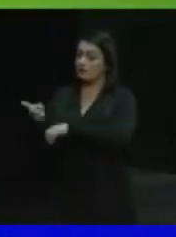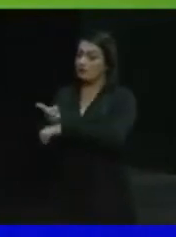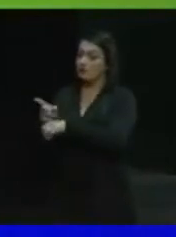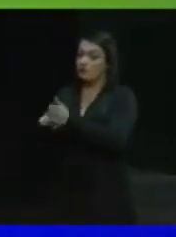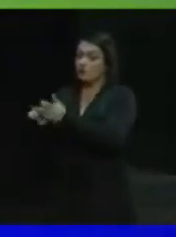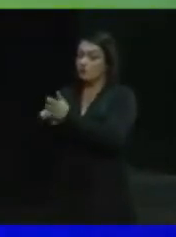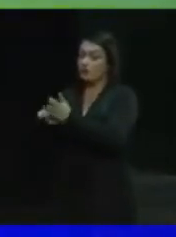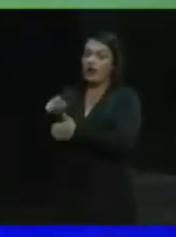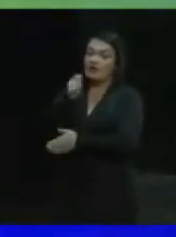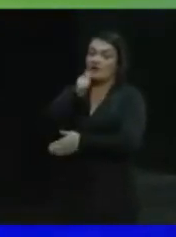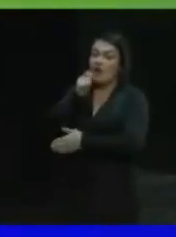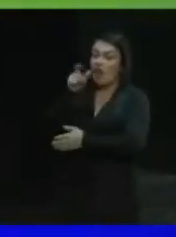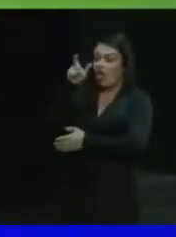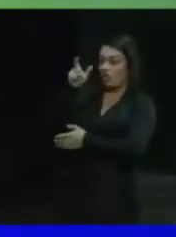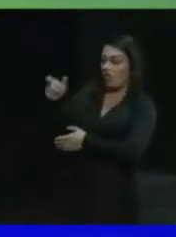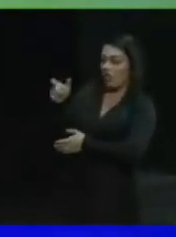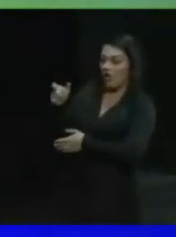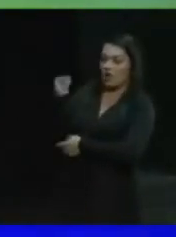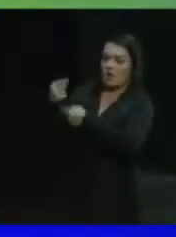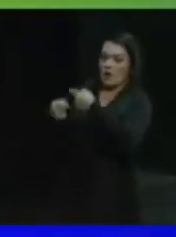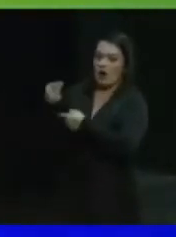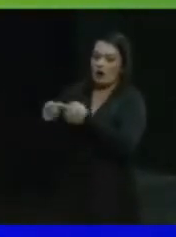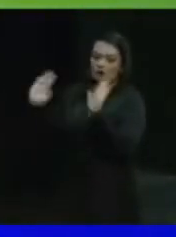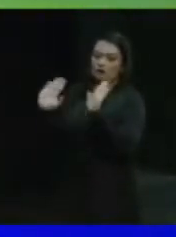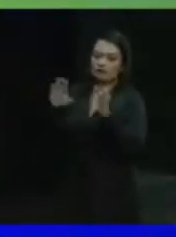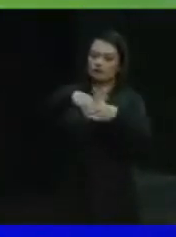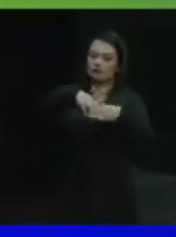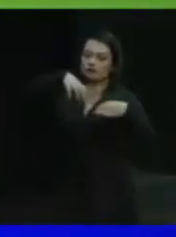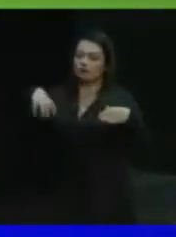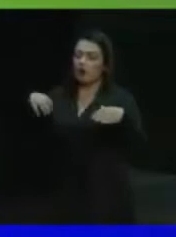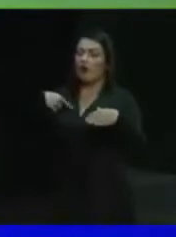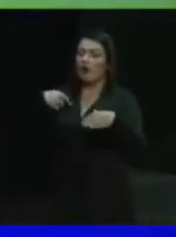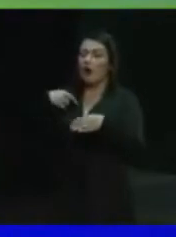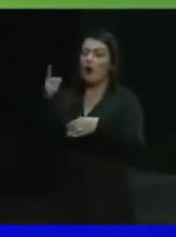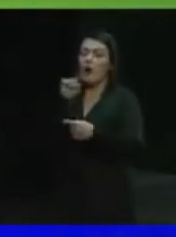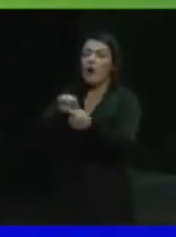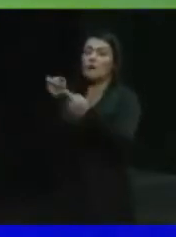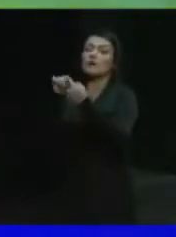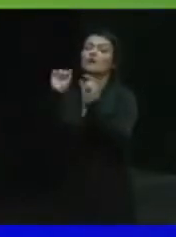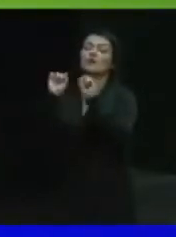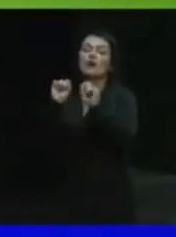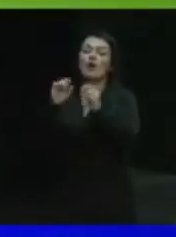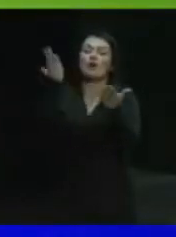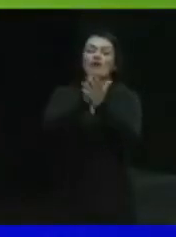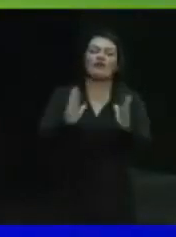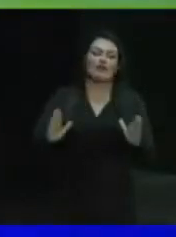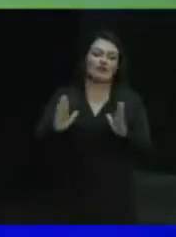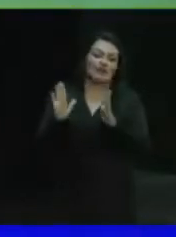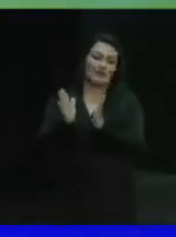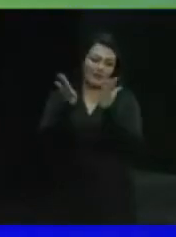sem interesses eleitoreiros. A missão: erradicar a pobreza no país. Muita gente pensa